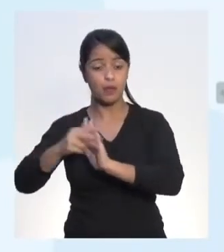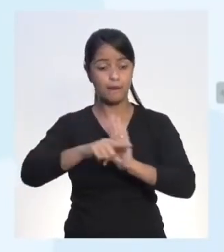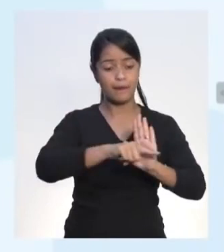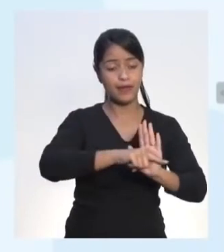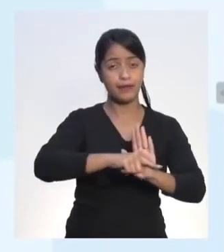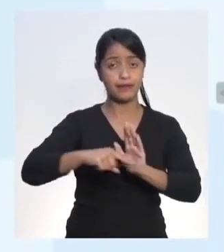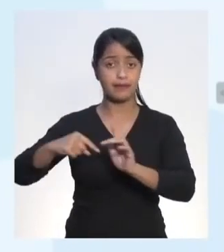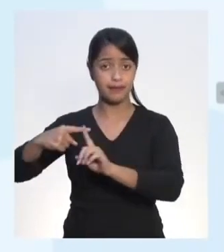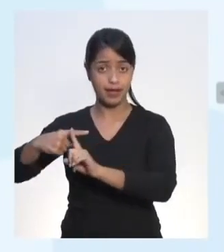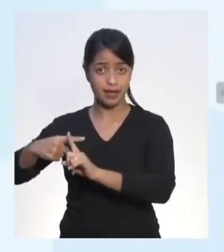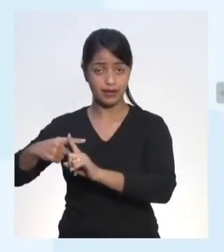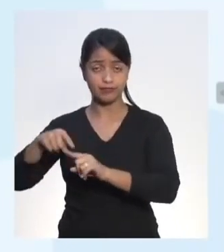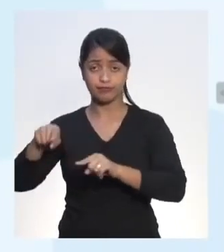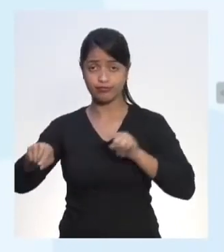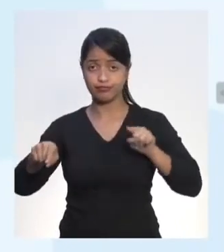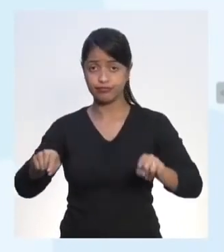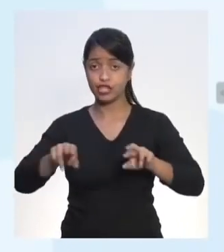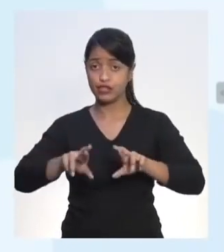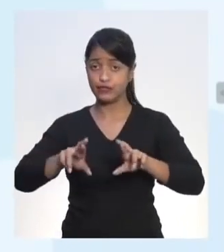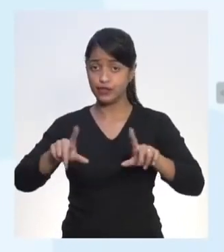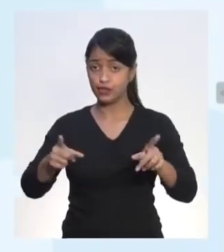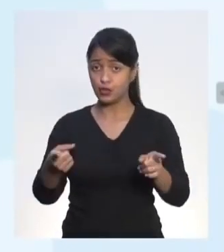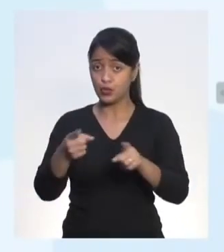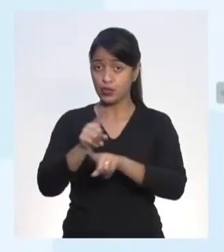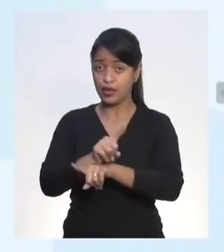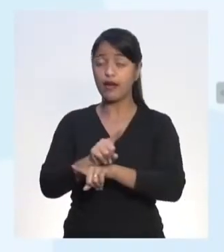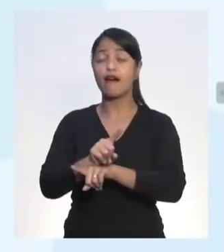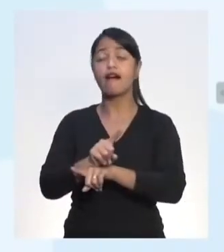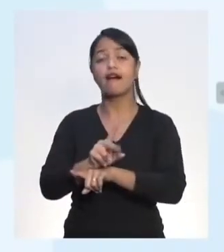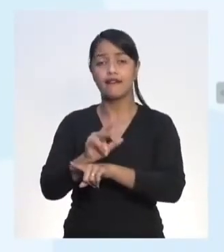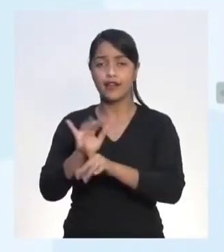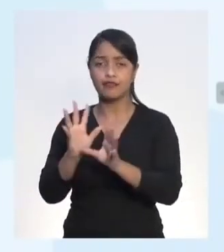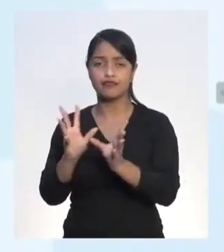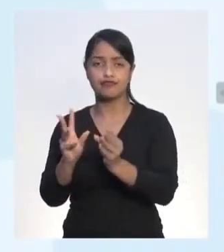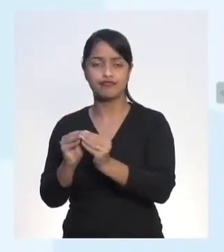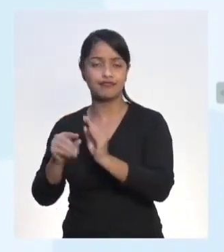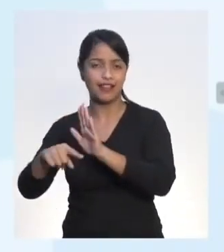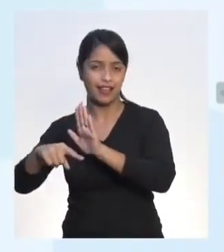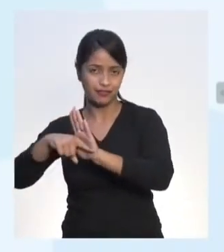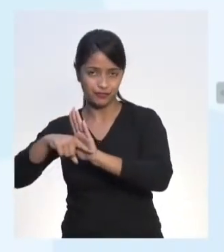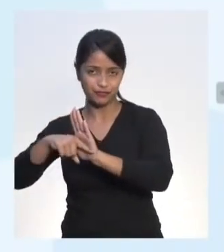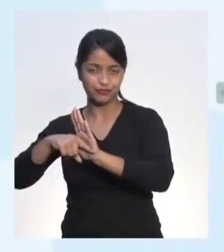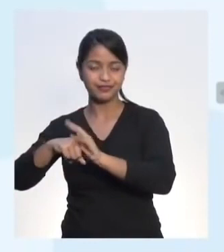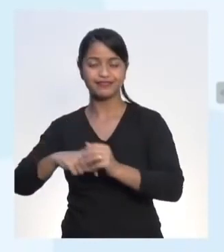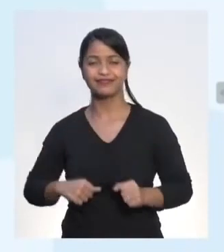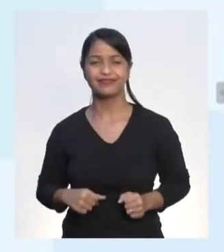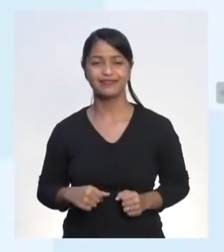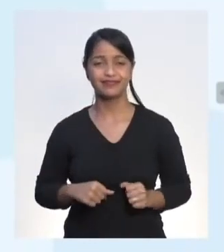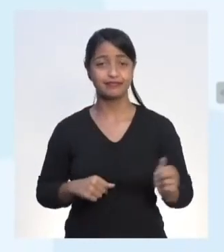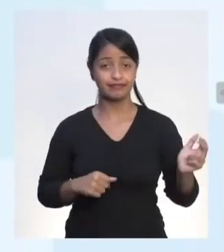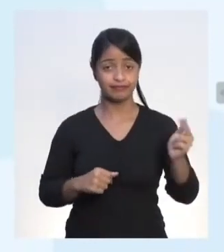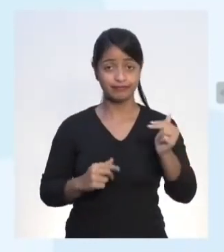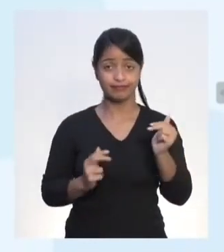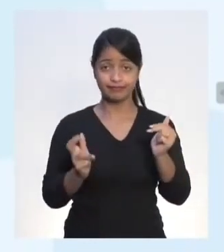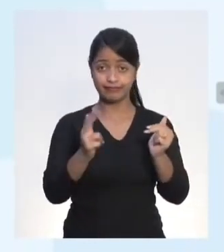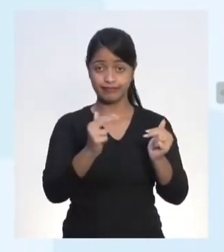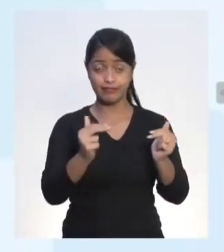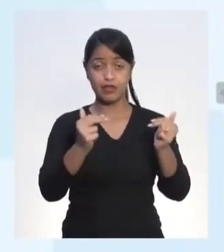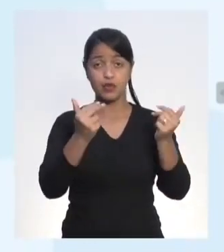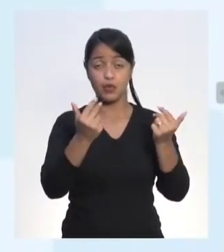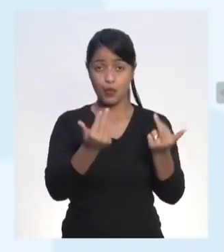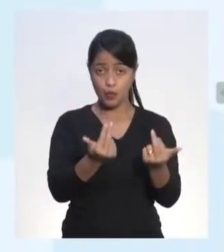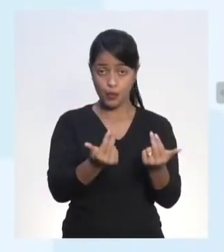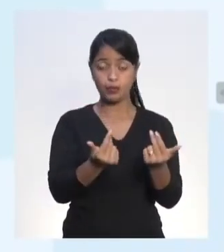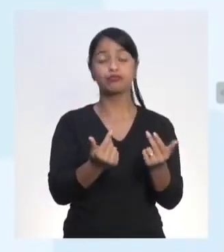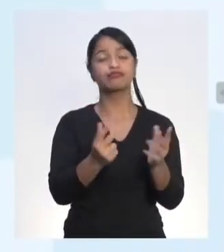sempre negativo. Então, tudo que é diferente é negativo. Tudo que é igual é